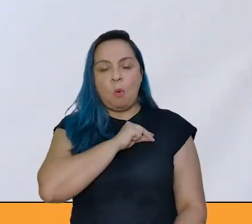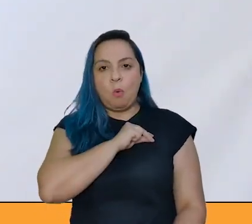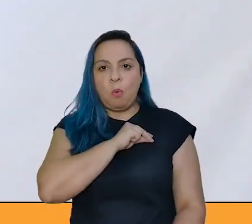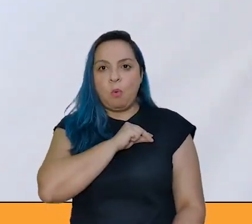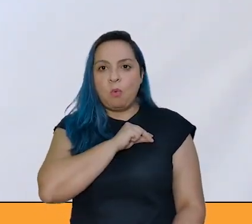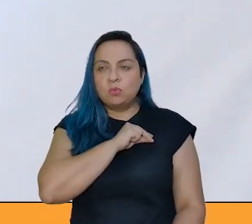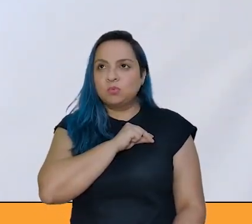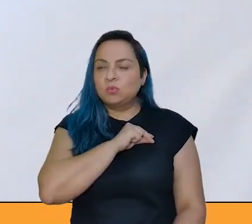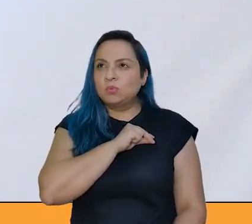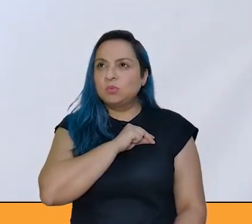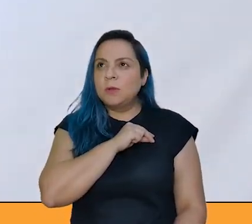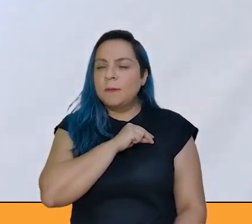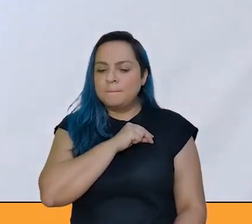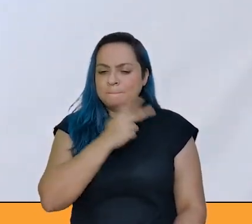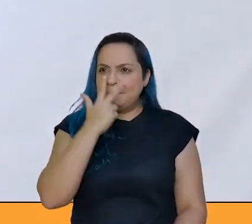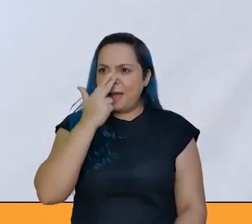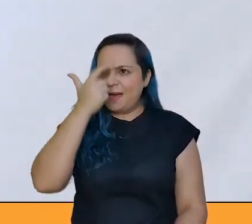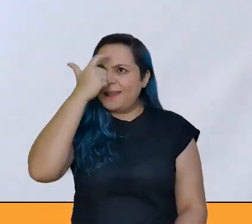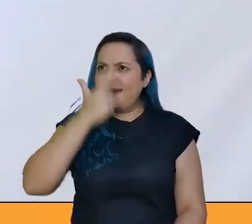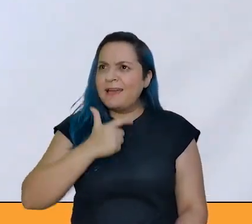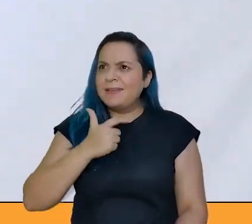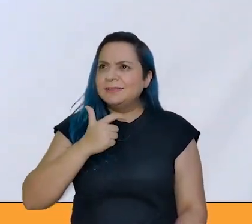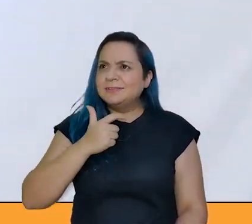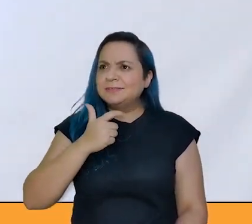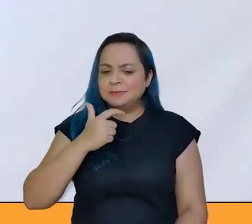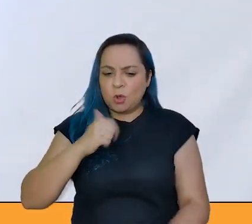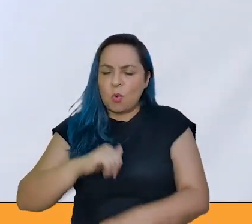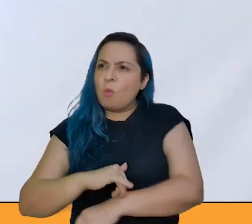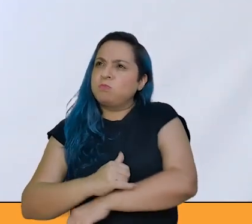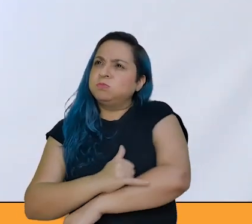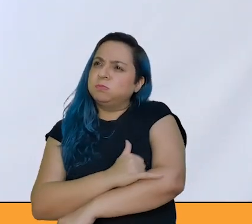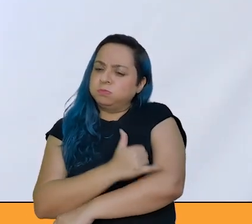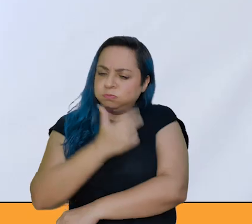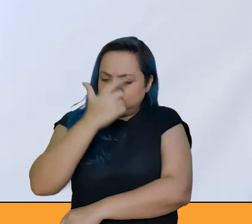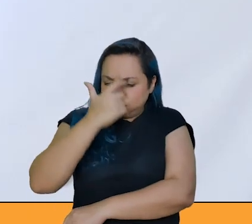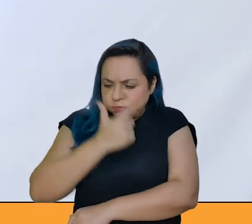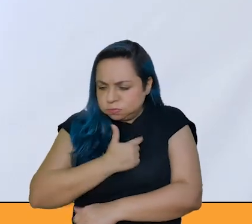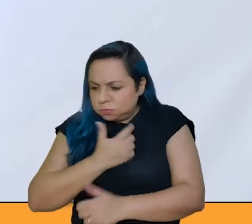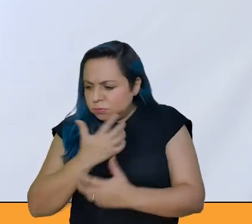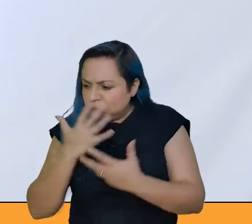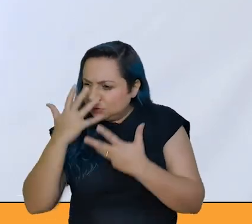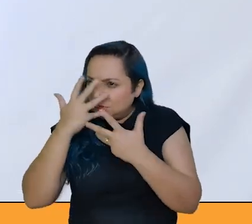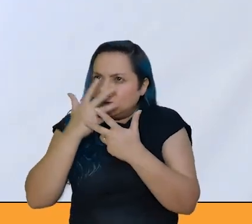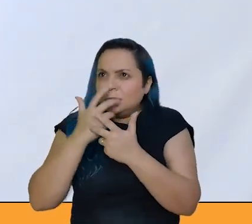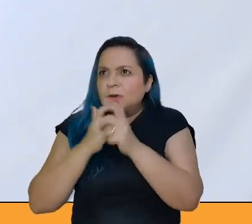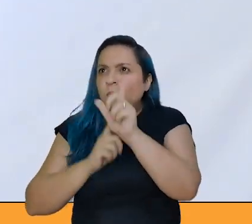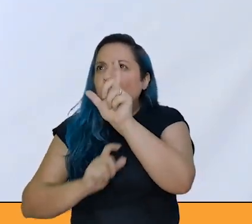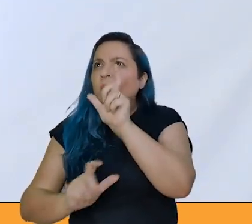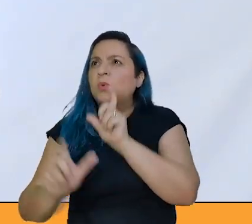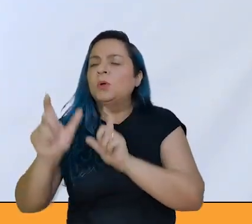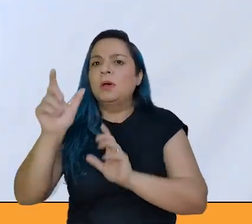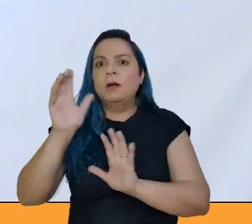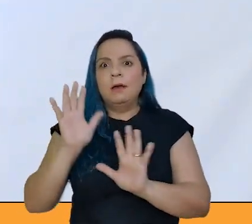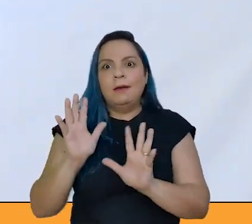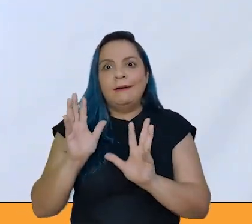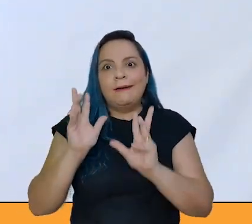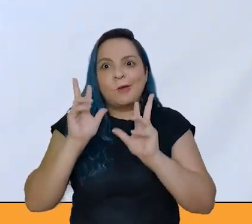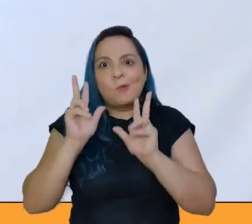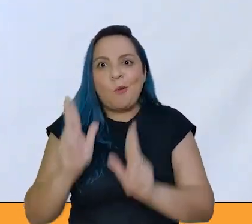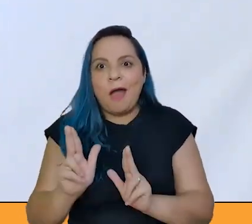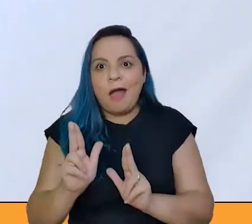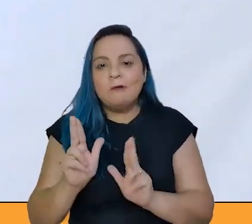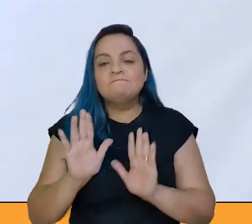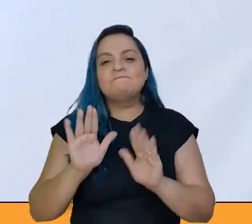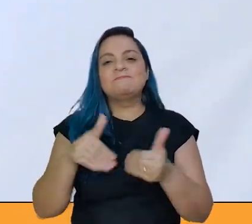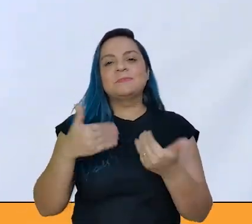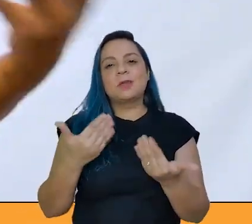corpo, uma feição parecida com a minha, uma personalidade parecida, E ela lá, eu aqui, atuamos